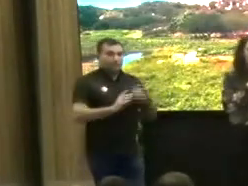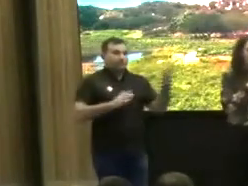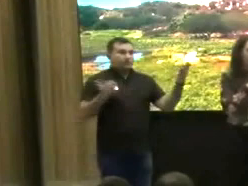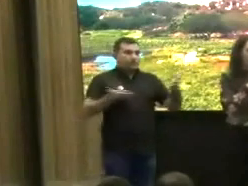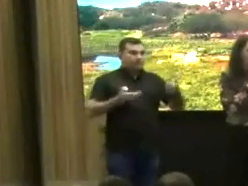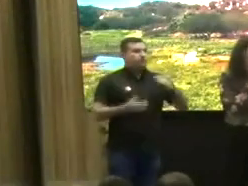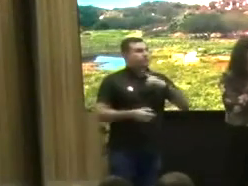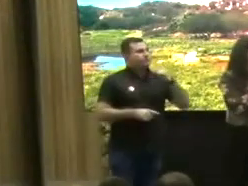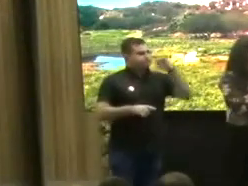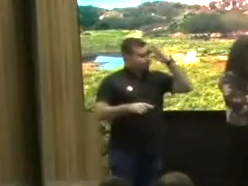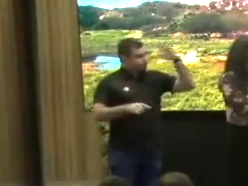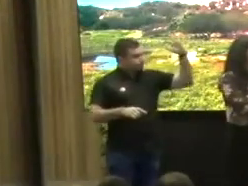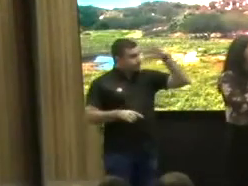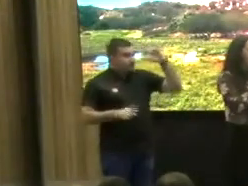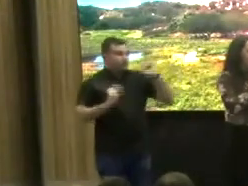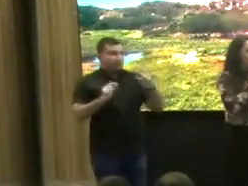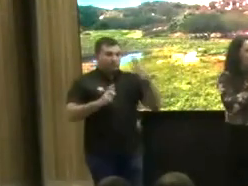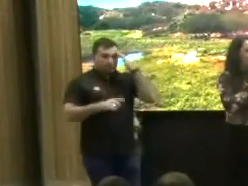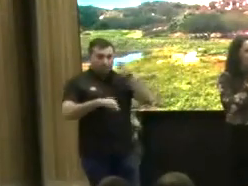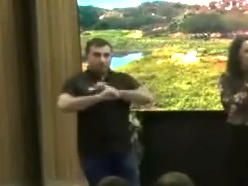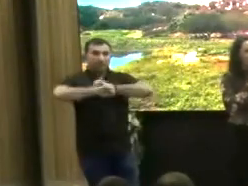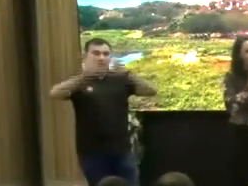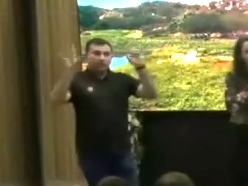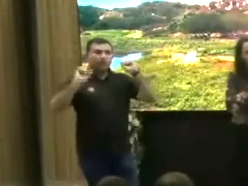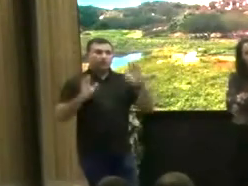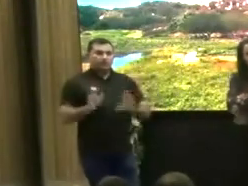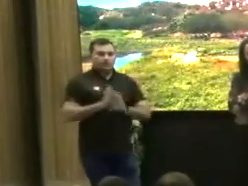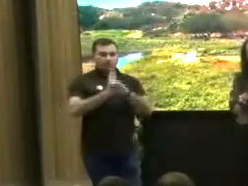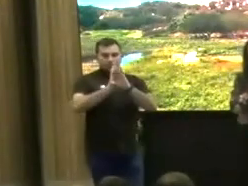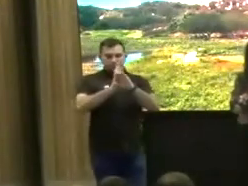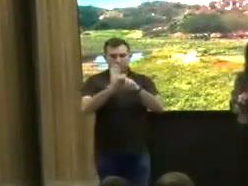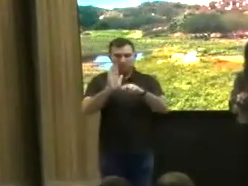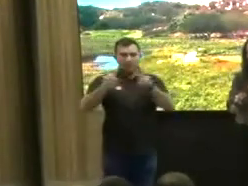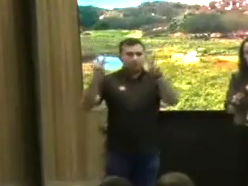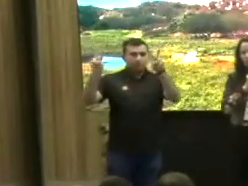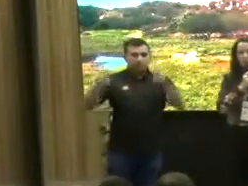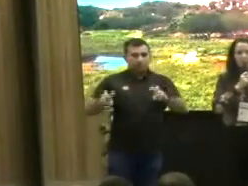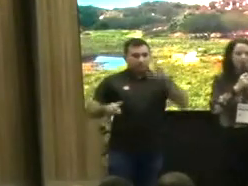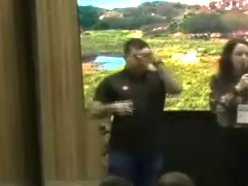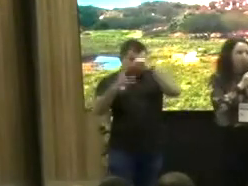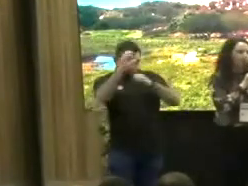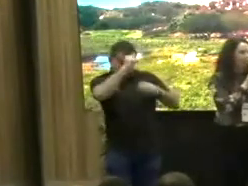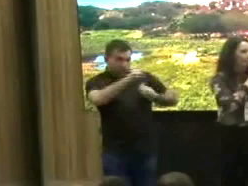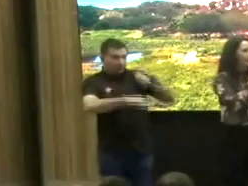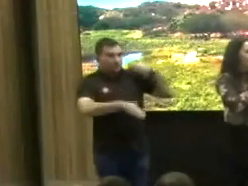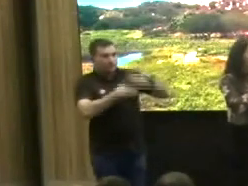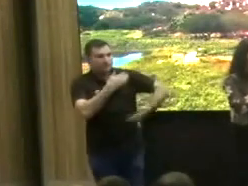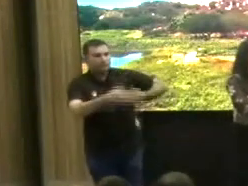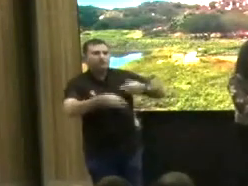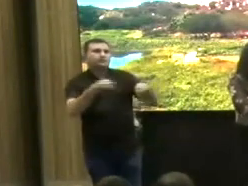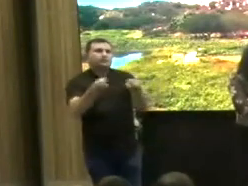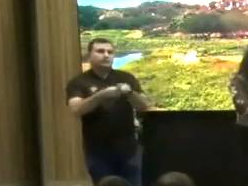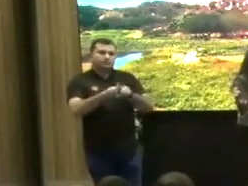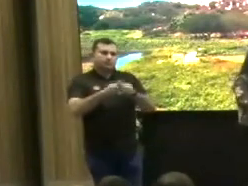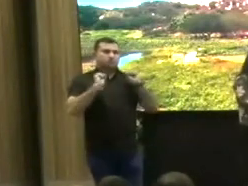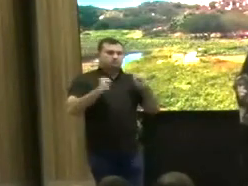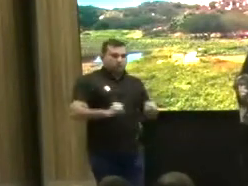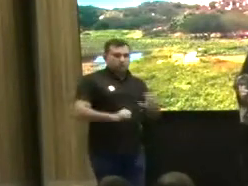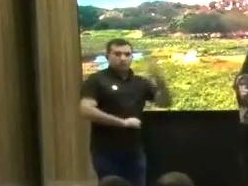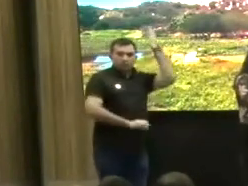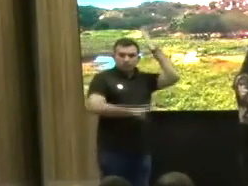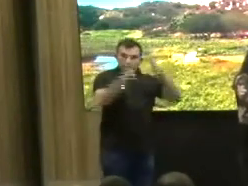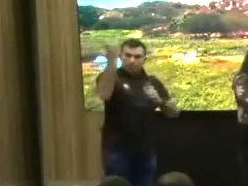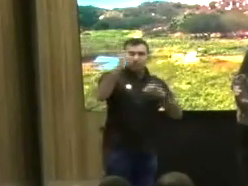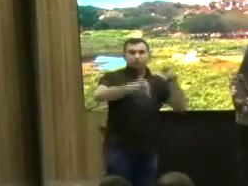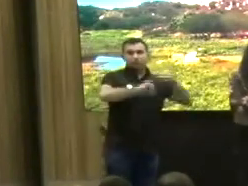gente possa compreender que o conceito de aprendizagem ao longo da vida também passa por essas metamorfoses.